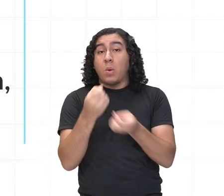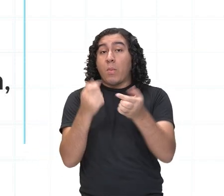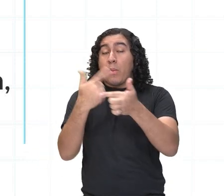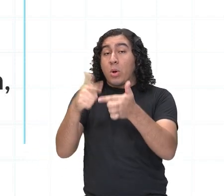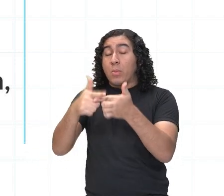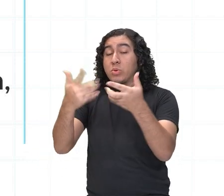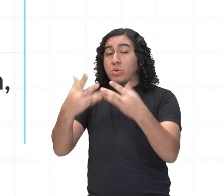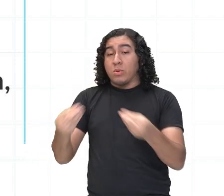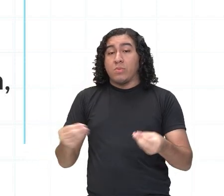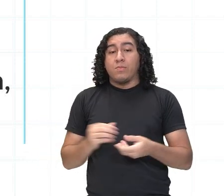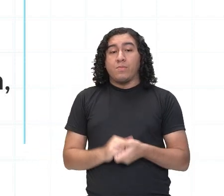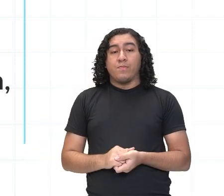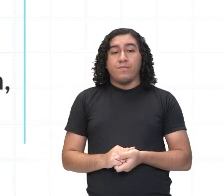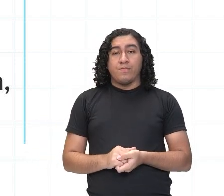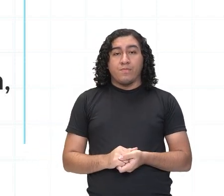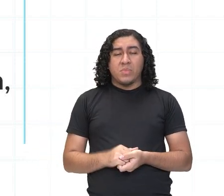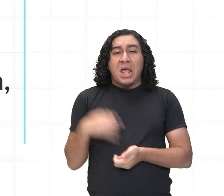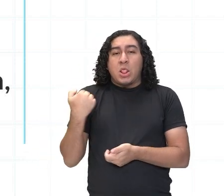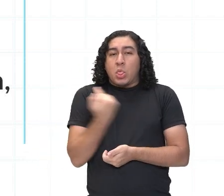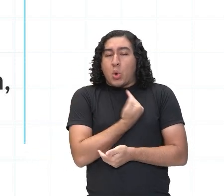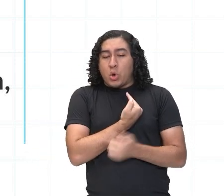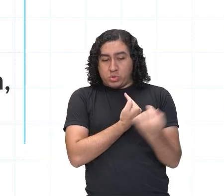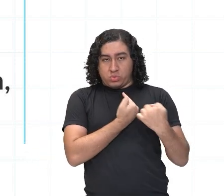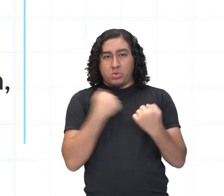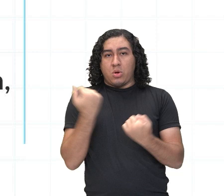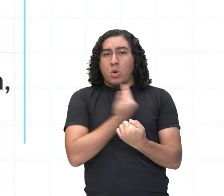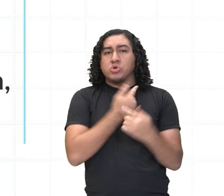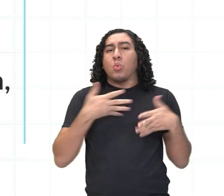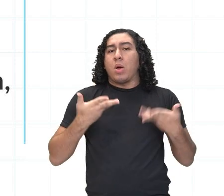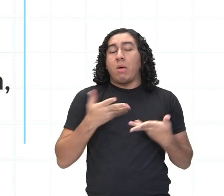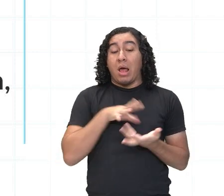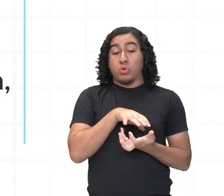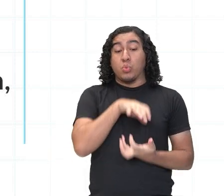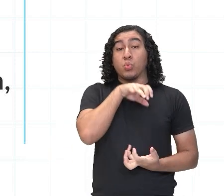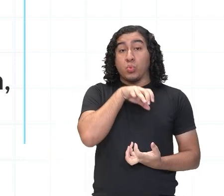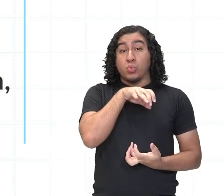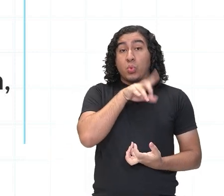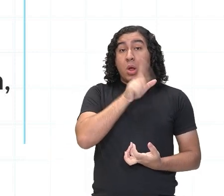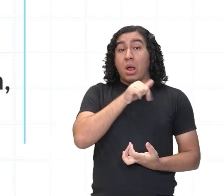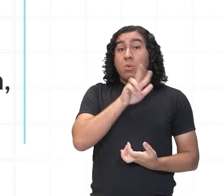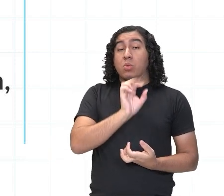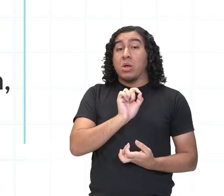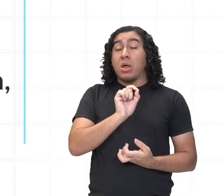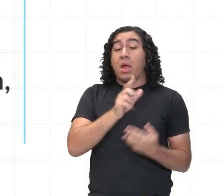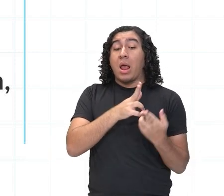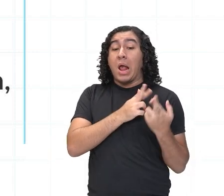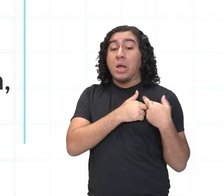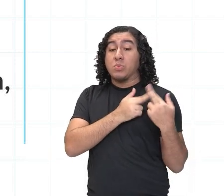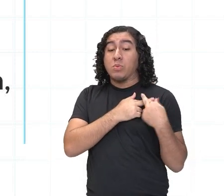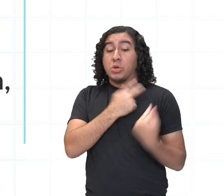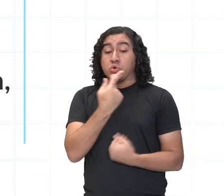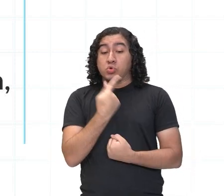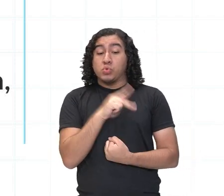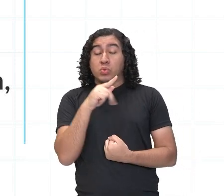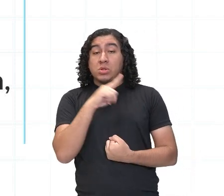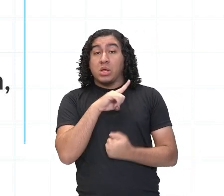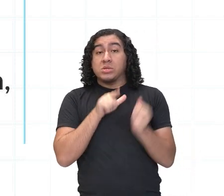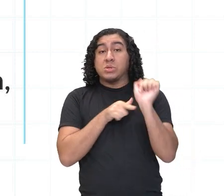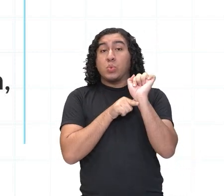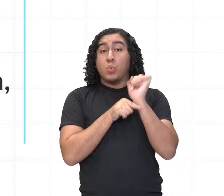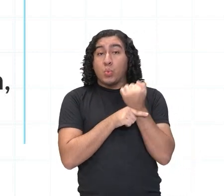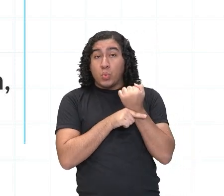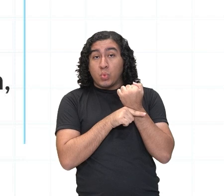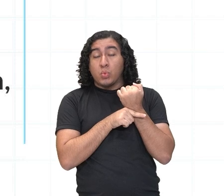A nós cabe, a nós quem? Adultos, né? Cabe a responsabilidade de garantir a presença